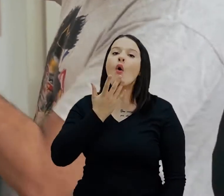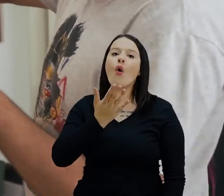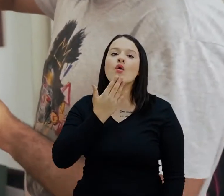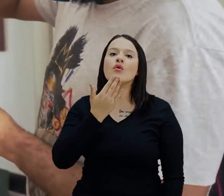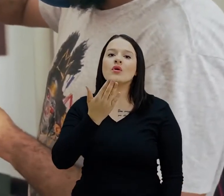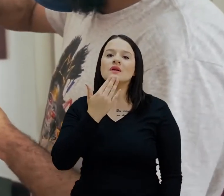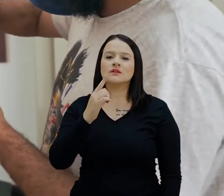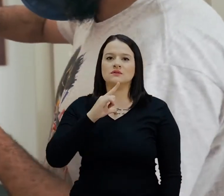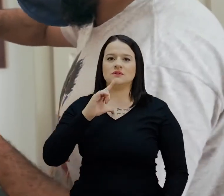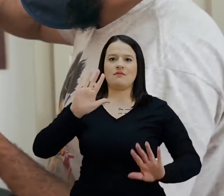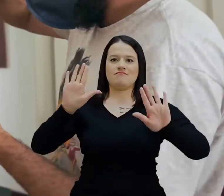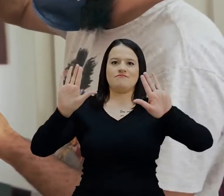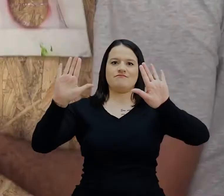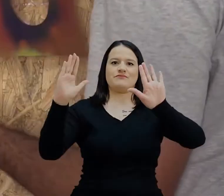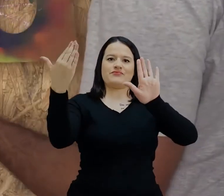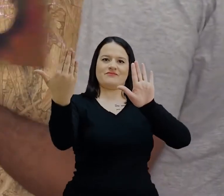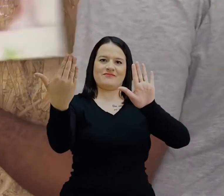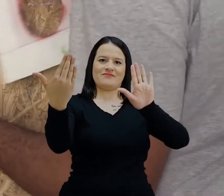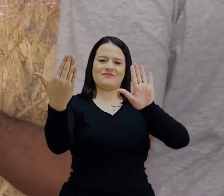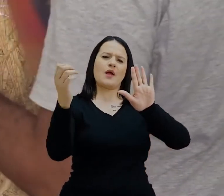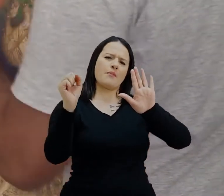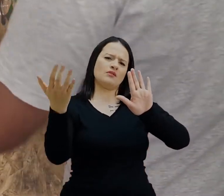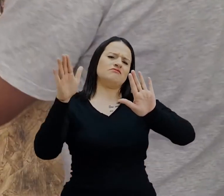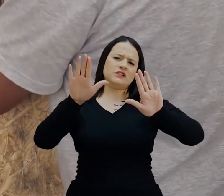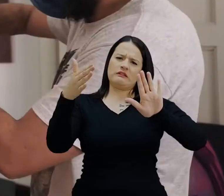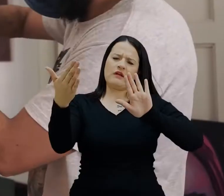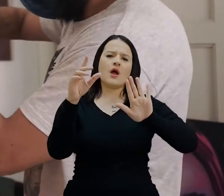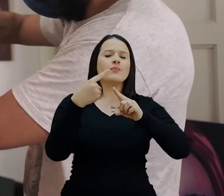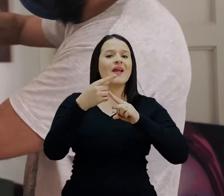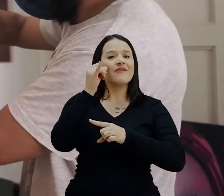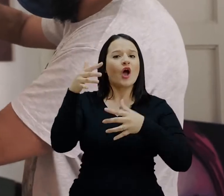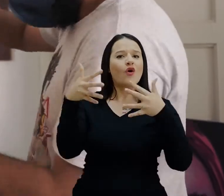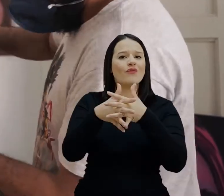faz voltada para paredes. Pode inverter também se quiser.